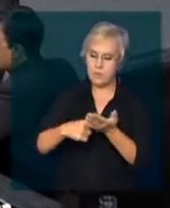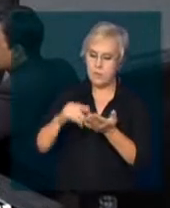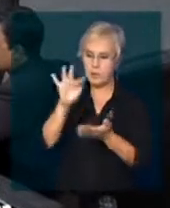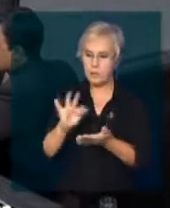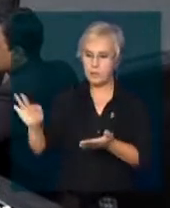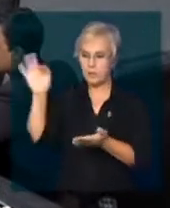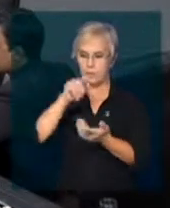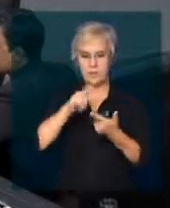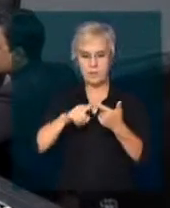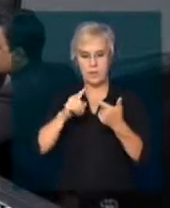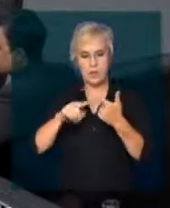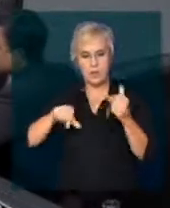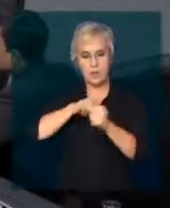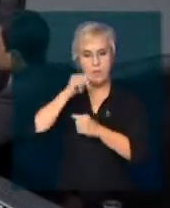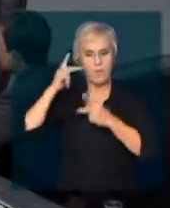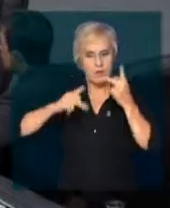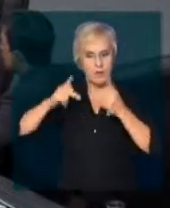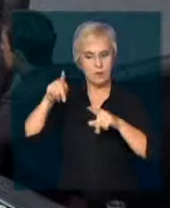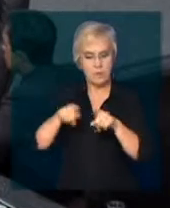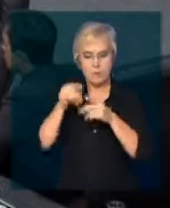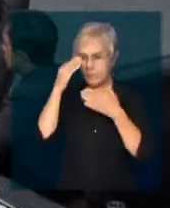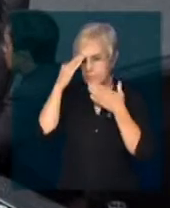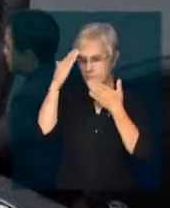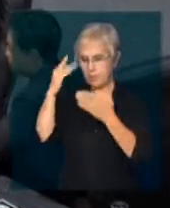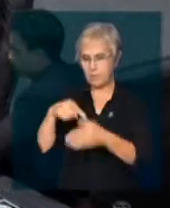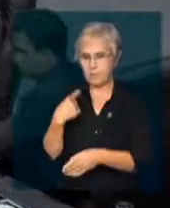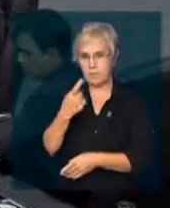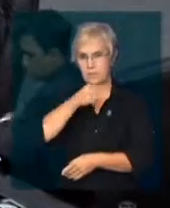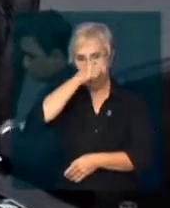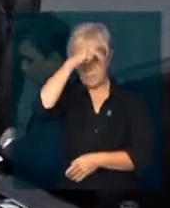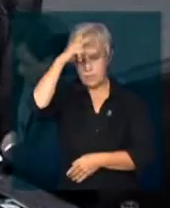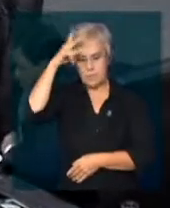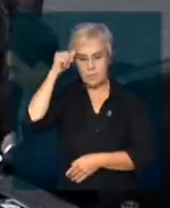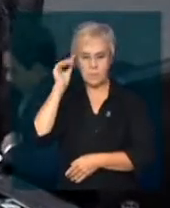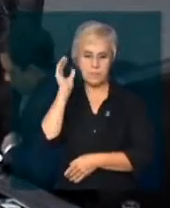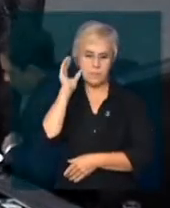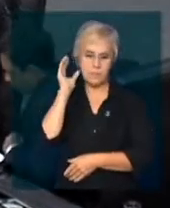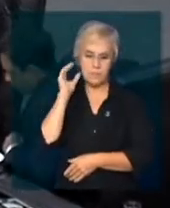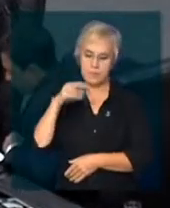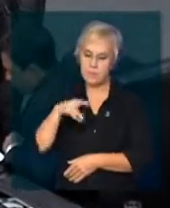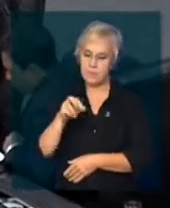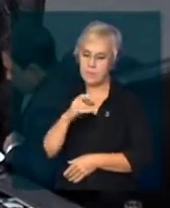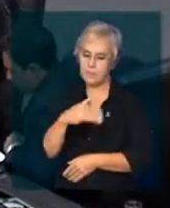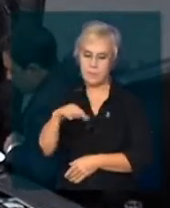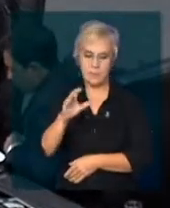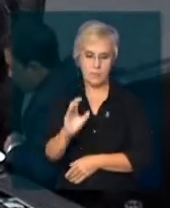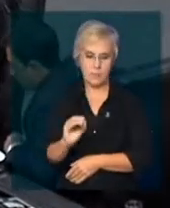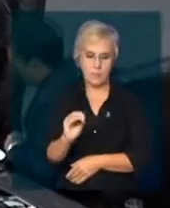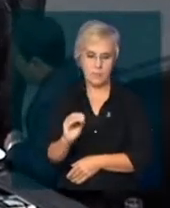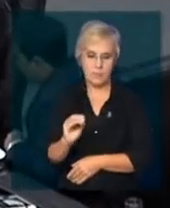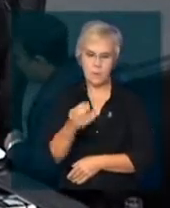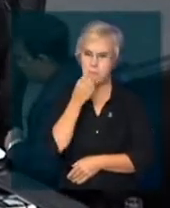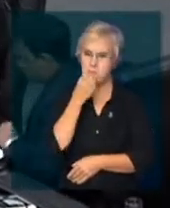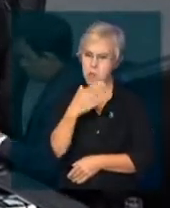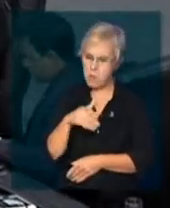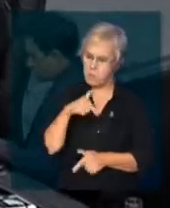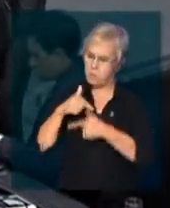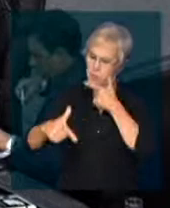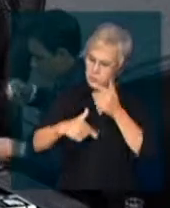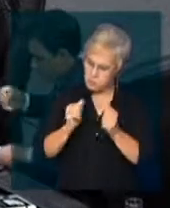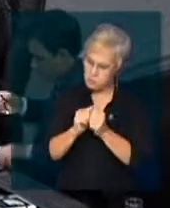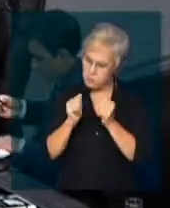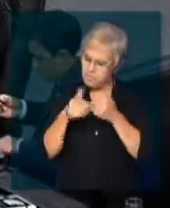Pacto Federativo. Agradecer ao nosso prefeito de Cuiabá, o Mauro, um competente prefeito que está